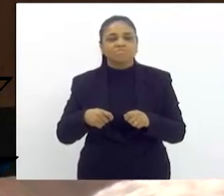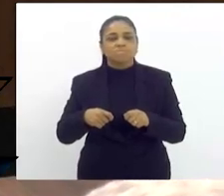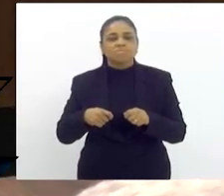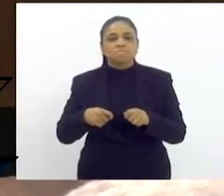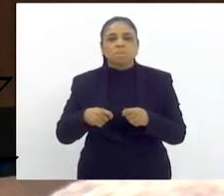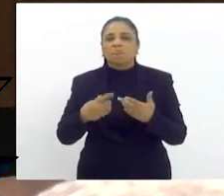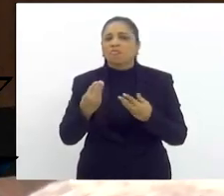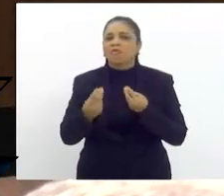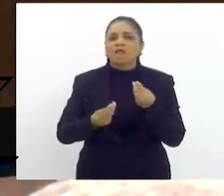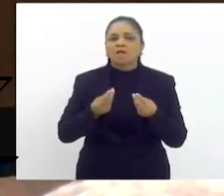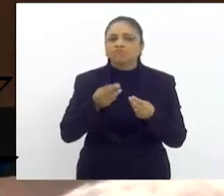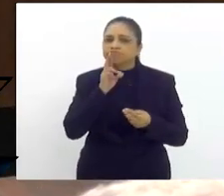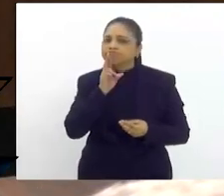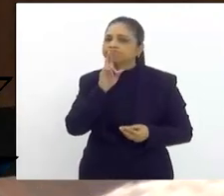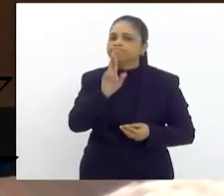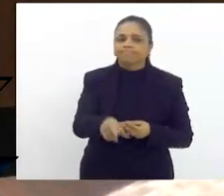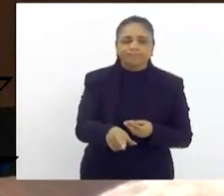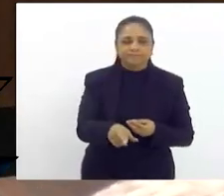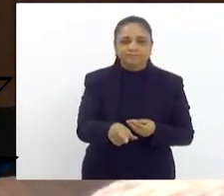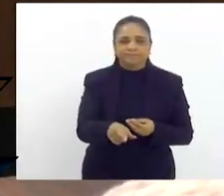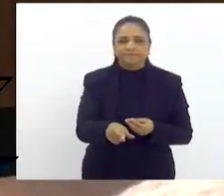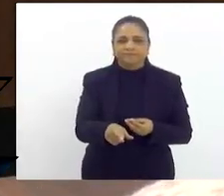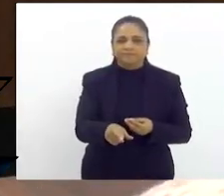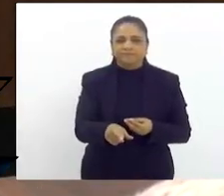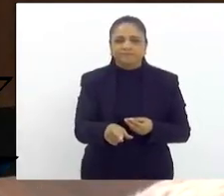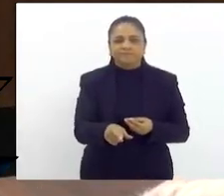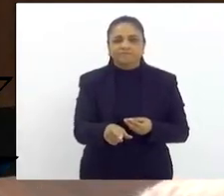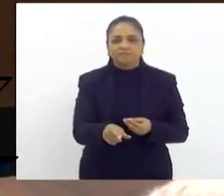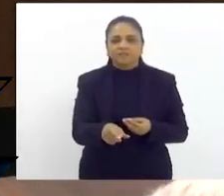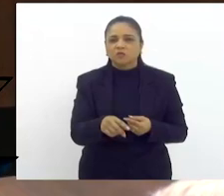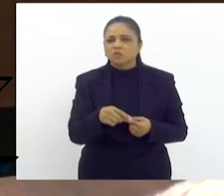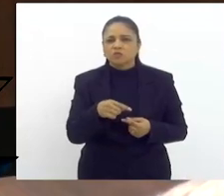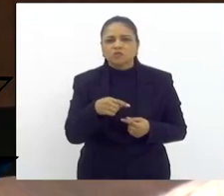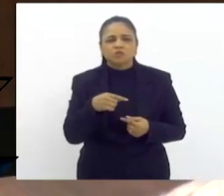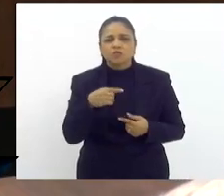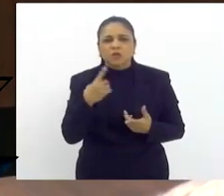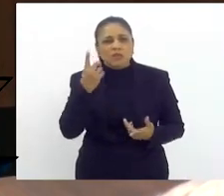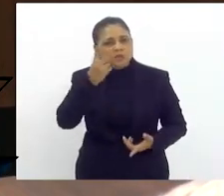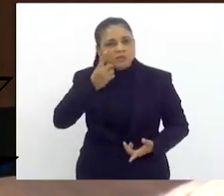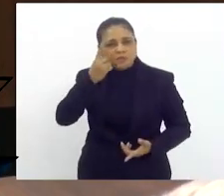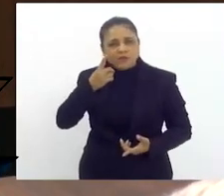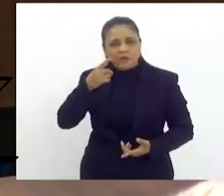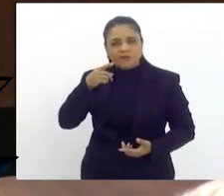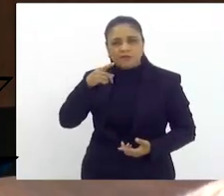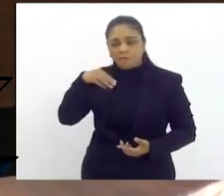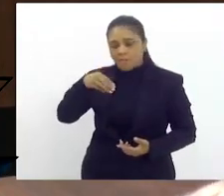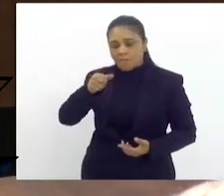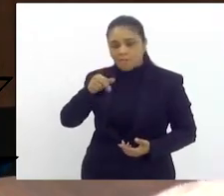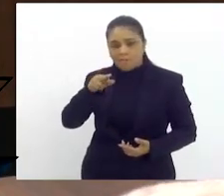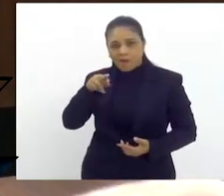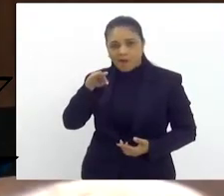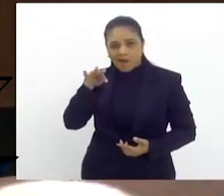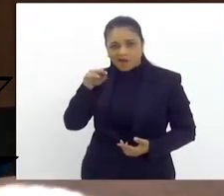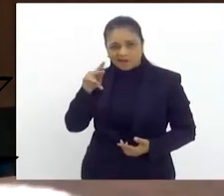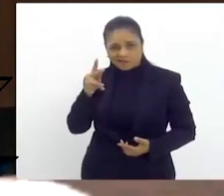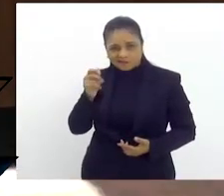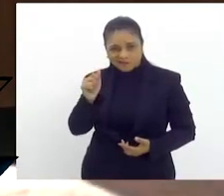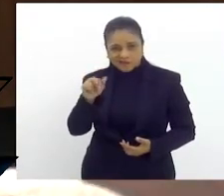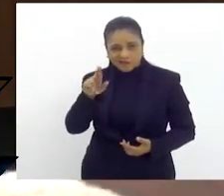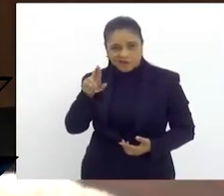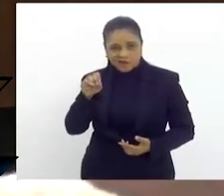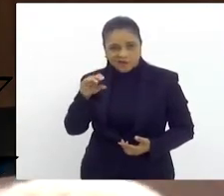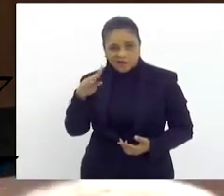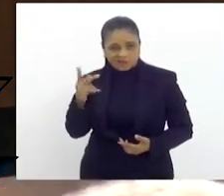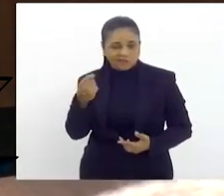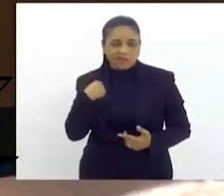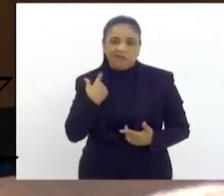de responder porque não tem Deputado da Marta Rocha uma forma melhor Deputado